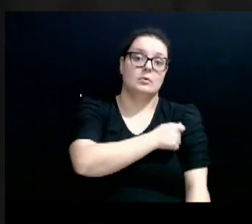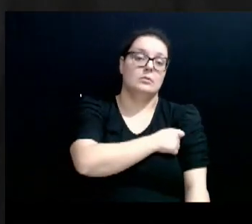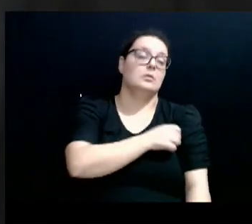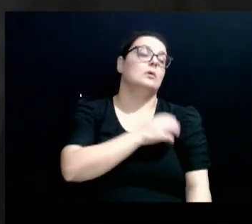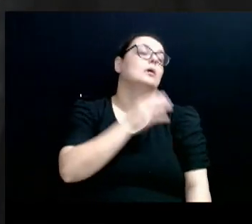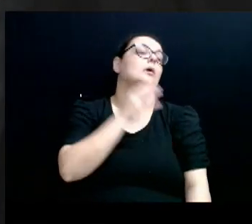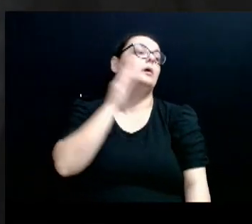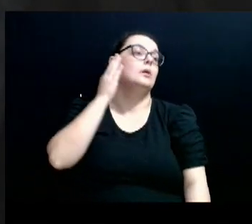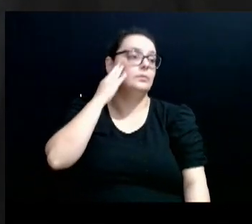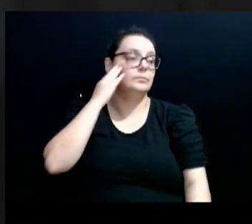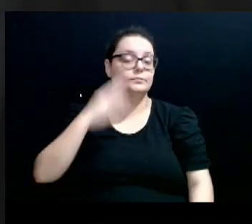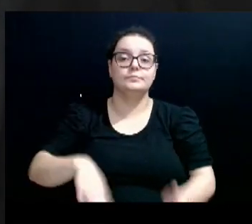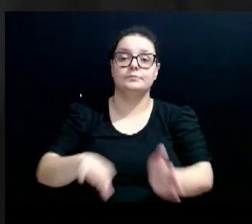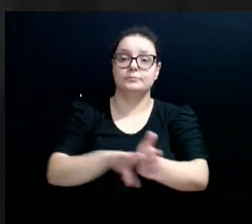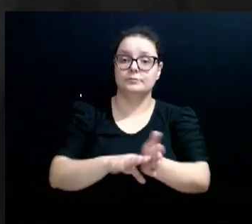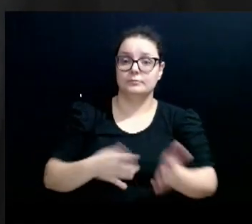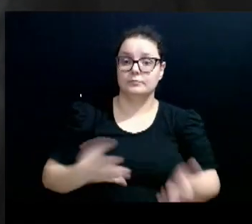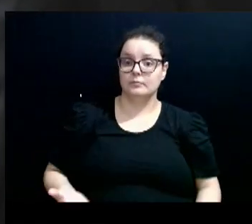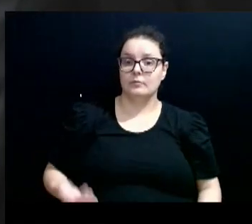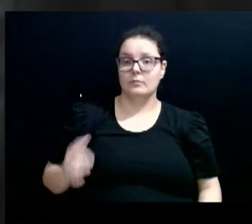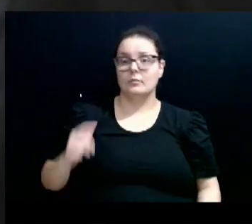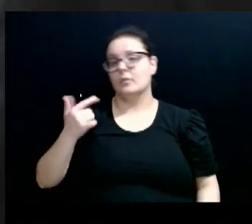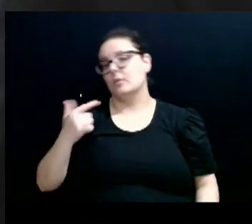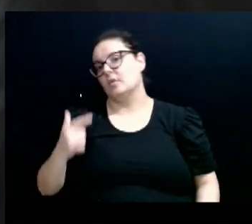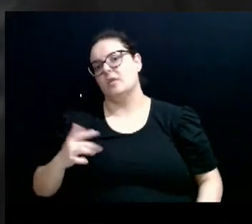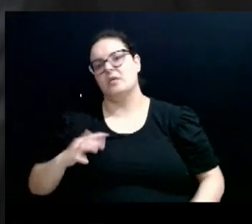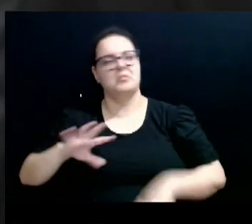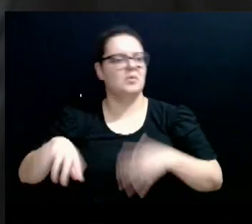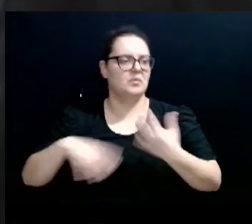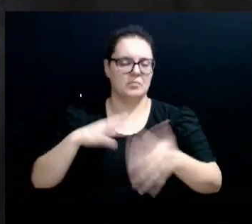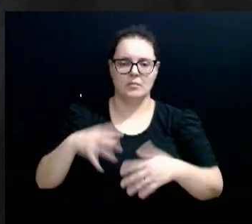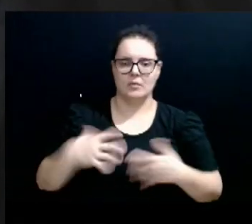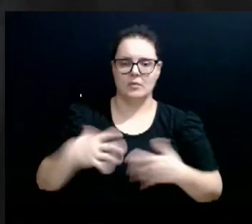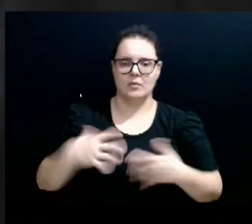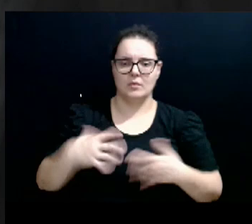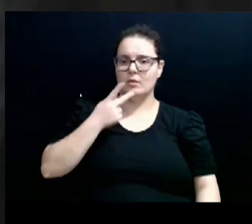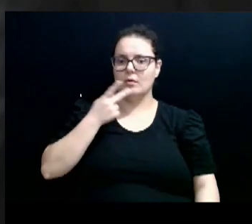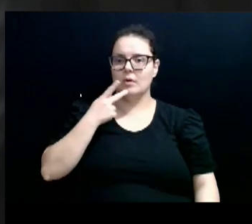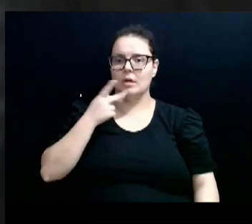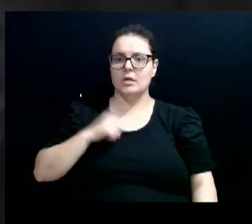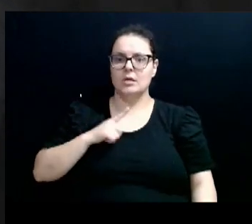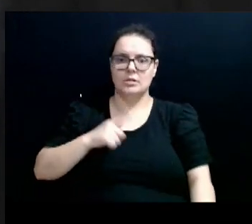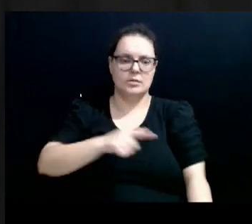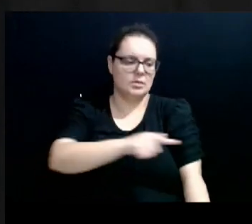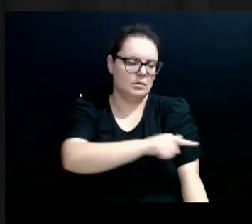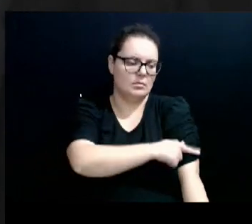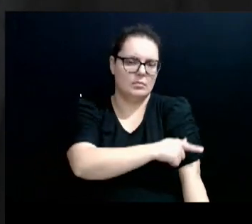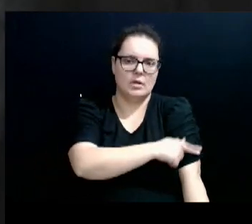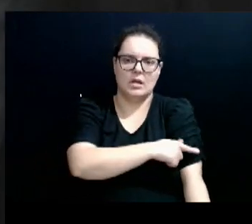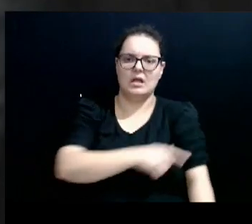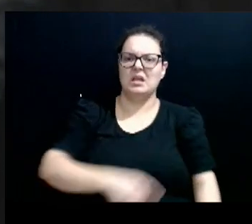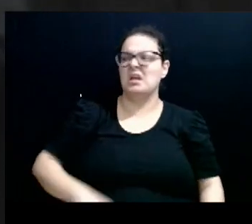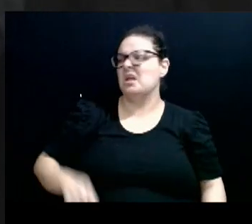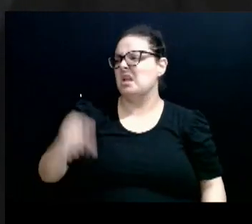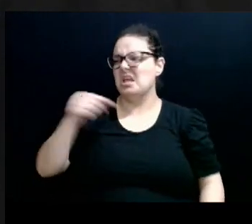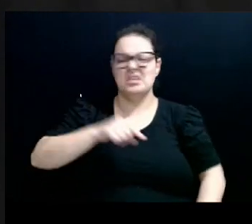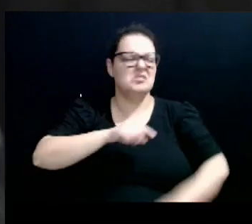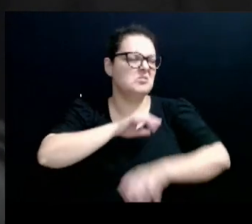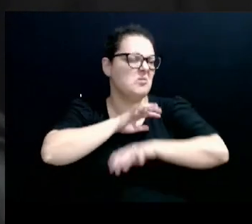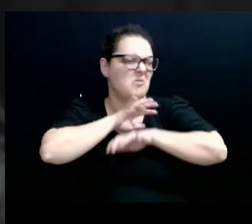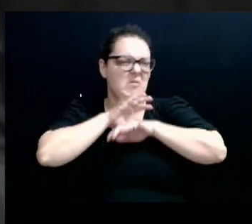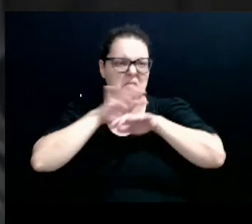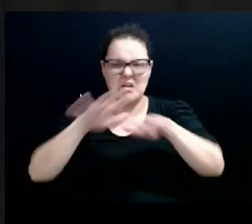antes, então não havia bagunça. O pessoal falava, tinha uma 7ª série lá, que o pessoal, essa é o terror. O senhor vai ver, professor,